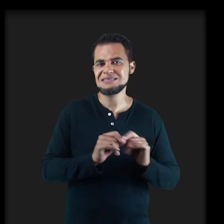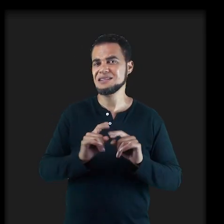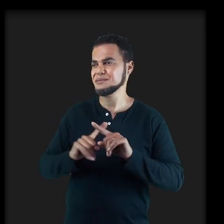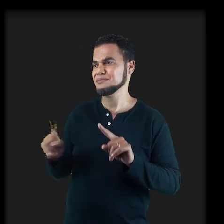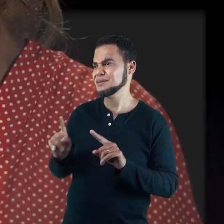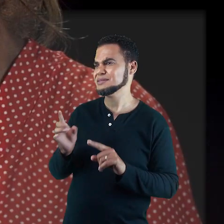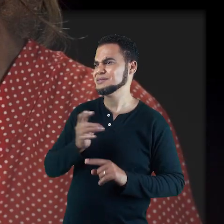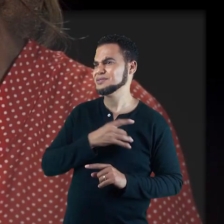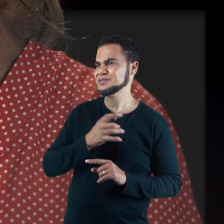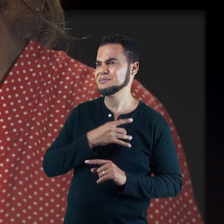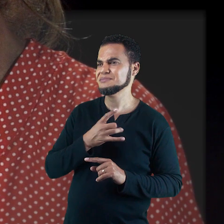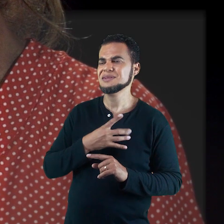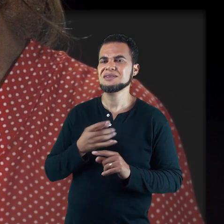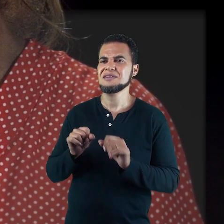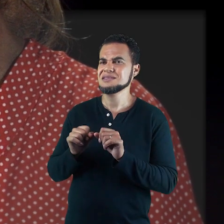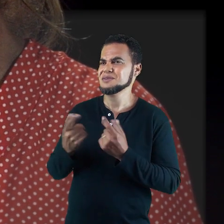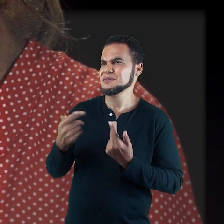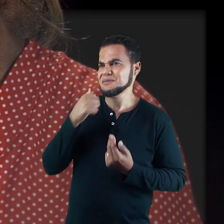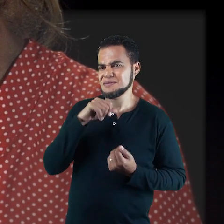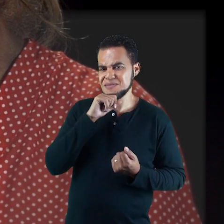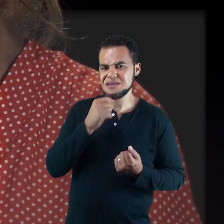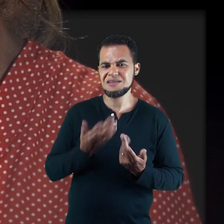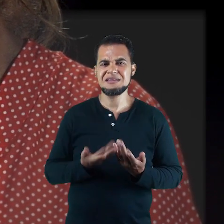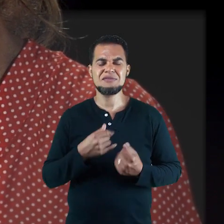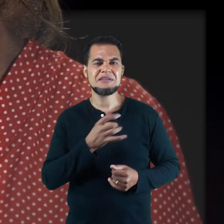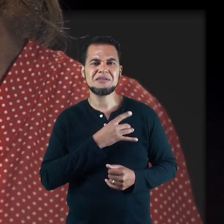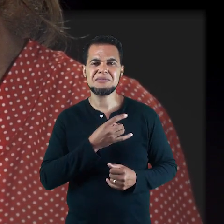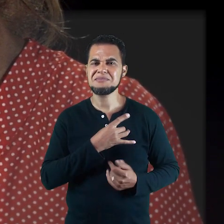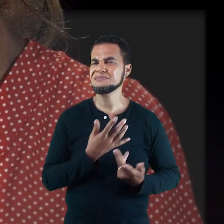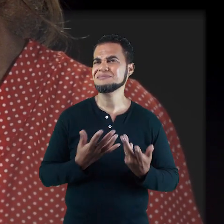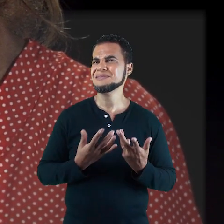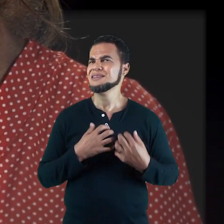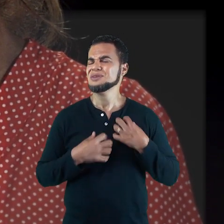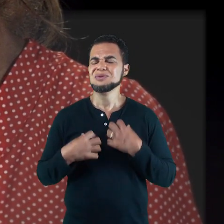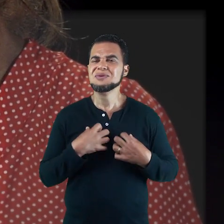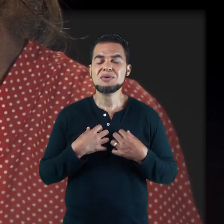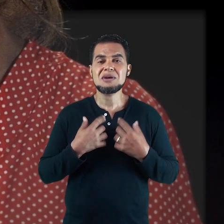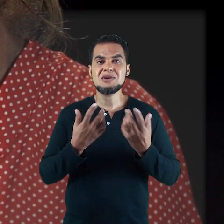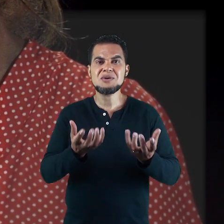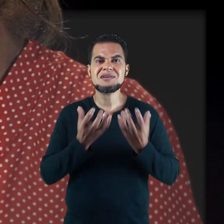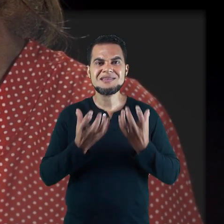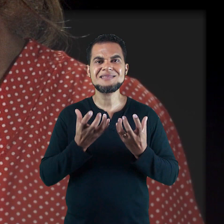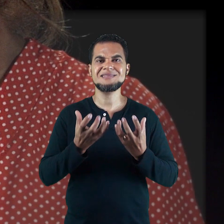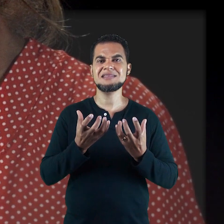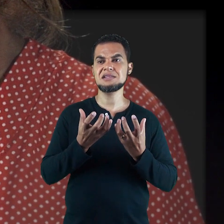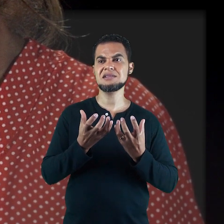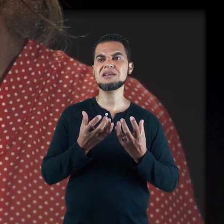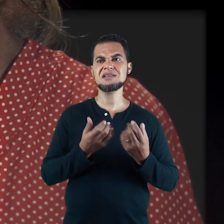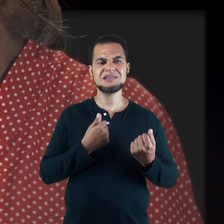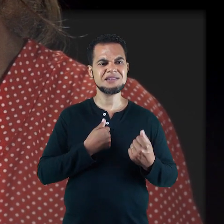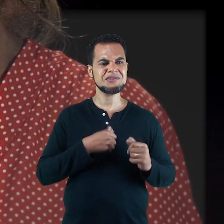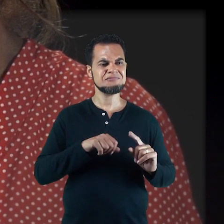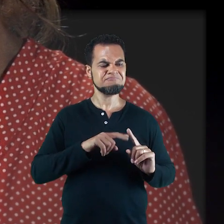porque eu tinha medo de eu ser igual a minha mãe. Mas depois de um tempo eu grávida da Maria Luísa, eu senti a Maria Luísa. Eu queria que eu fosse a mãe que